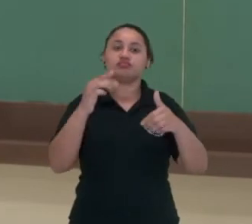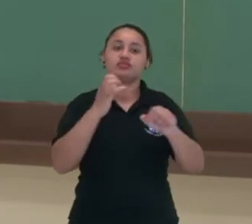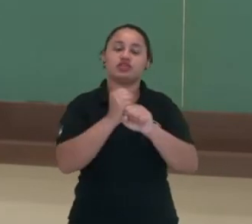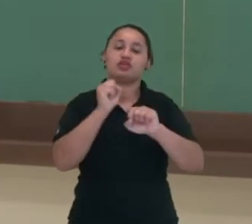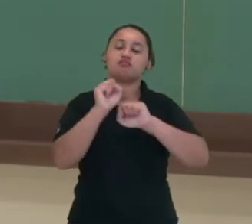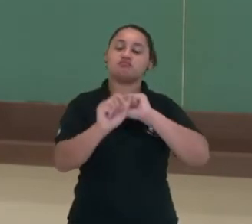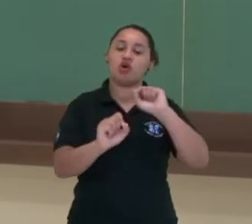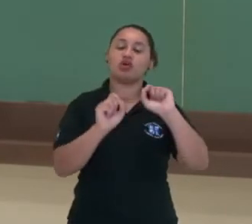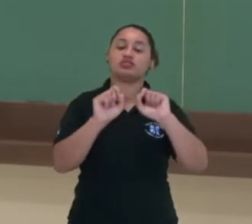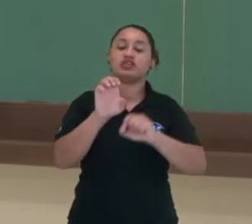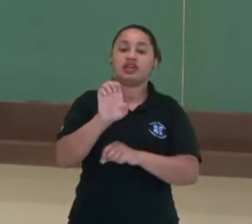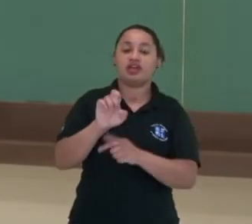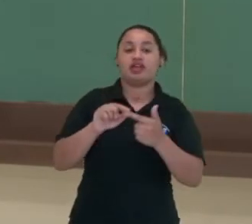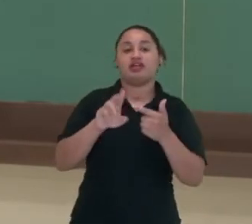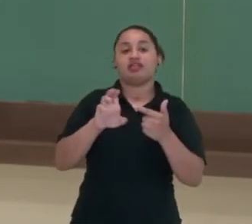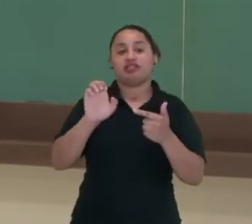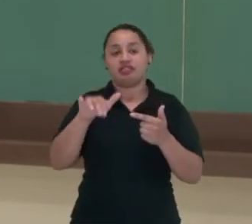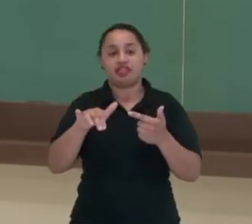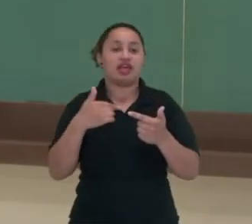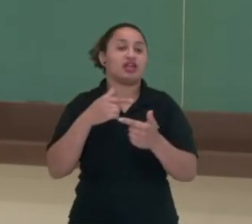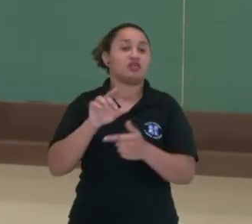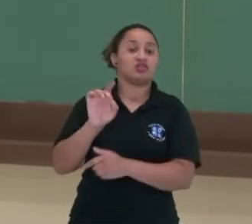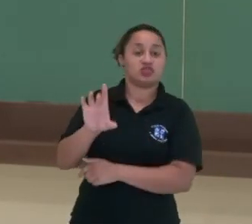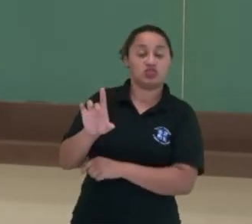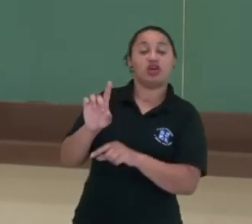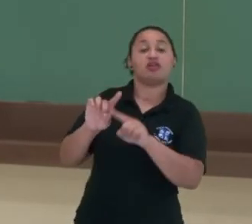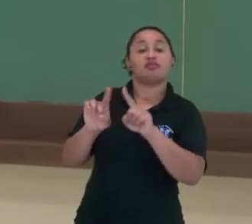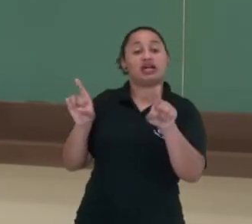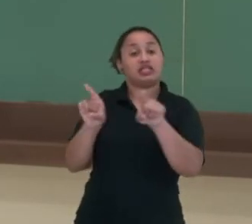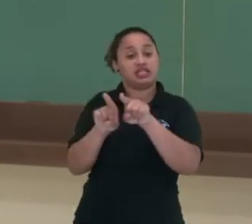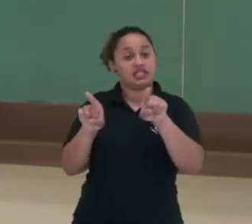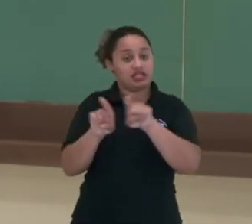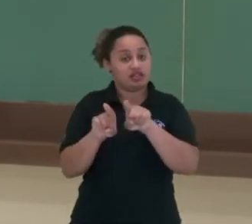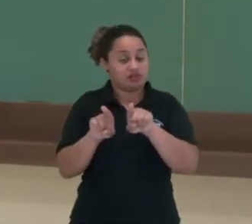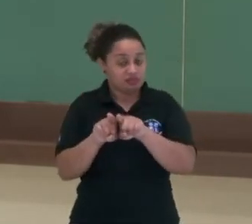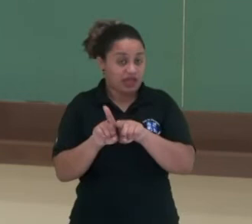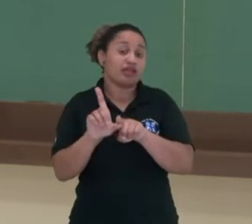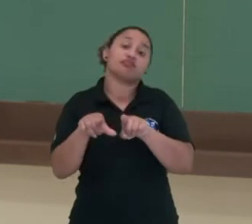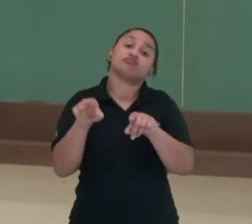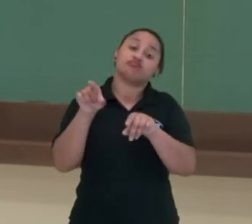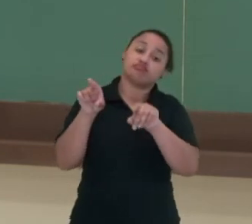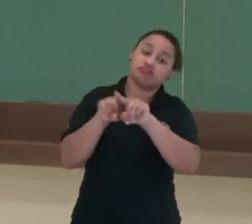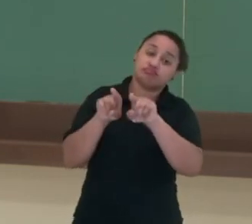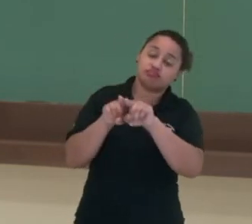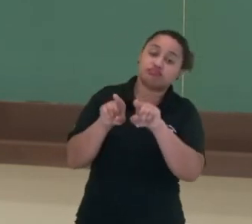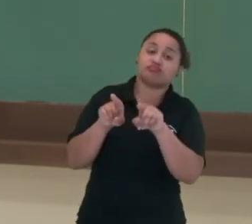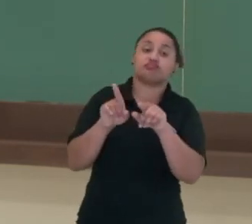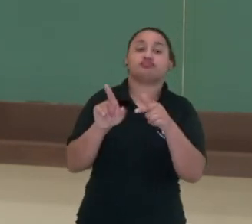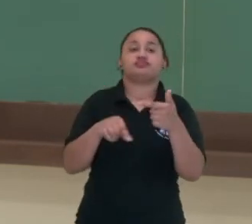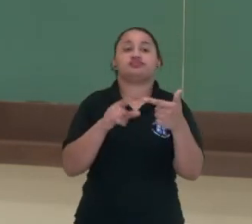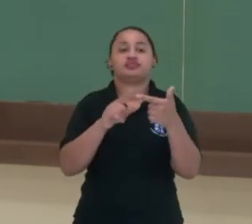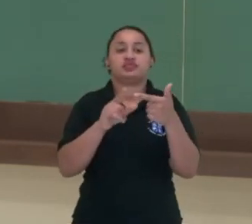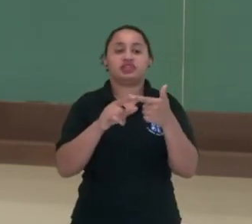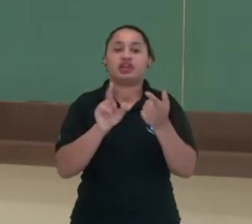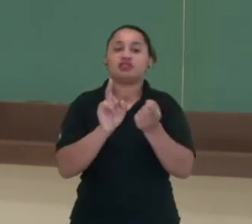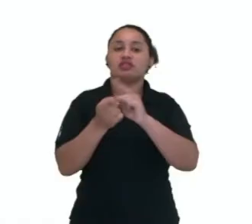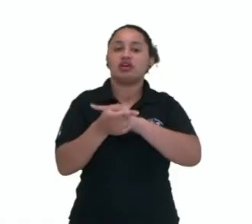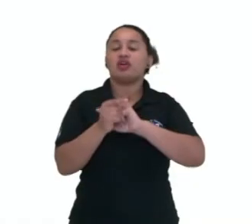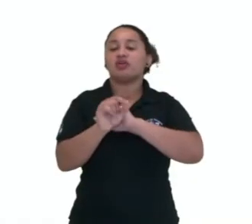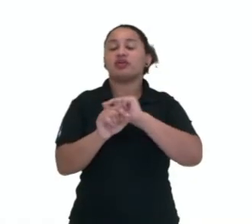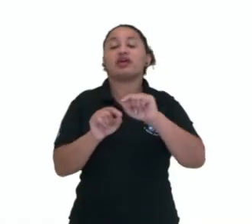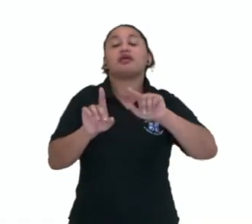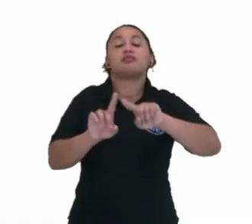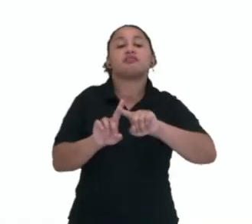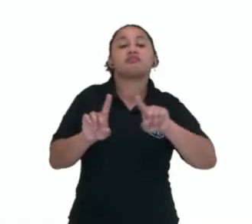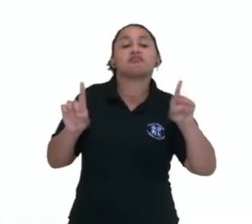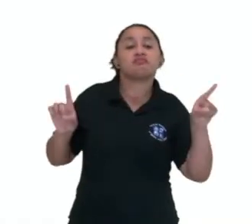podem ser e, nem, não só, mas também, não apenas, mas ainda, dão ideia de adição. Adversativas,